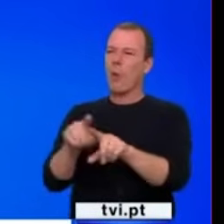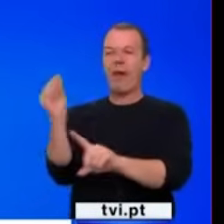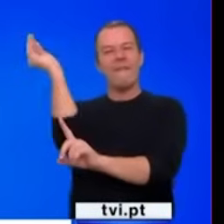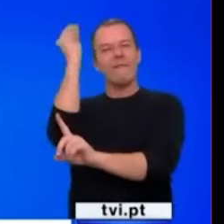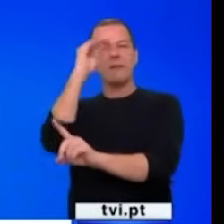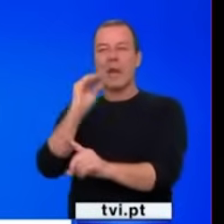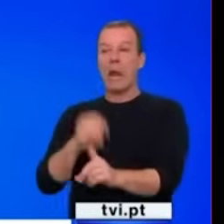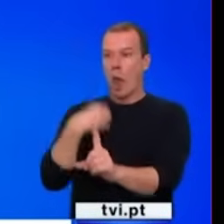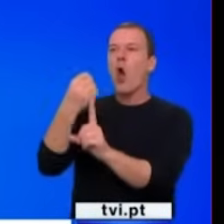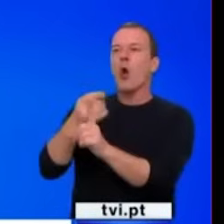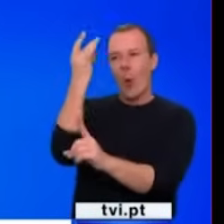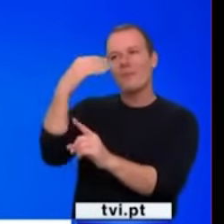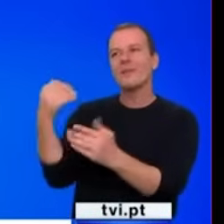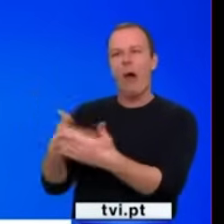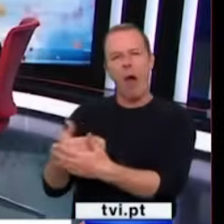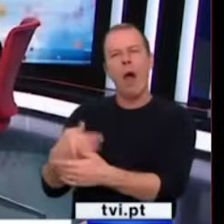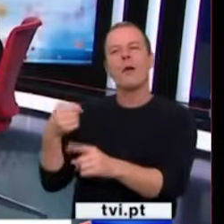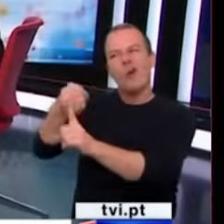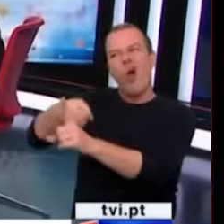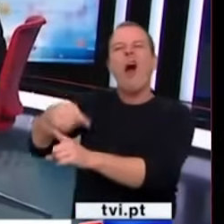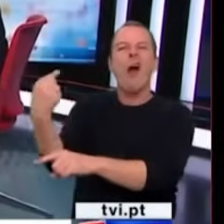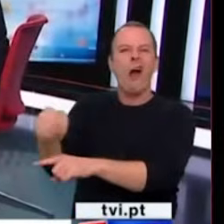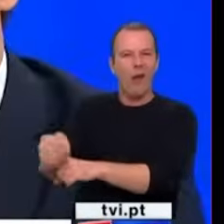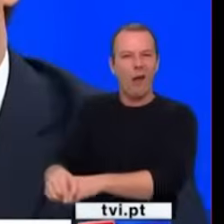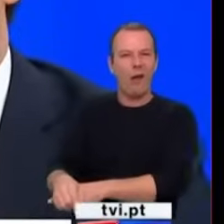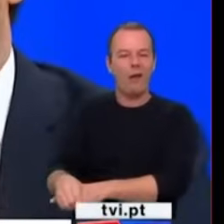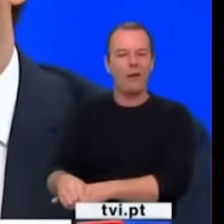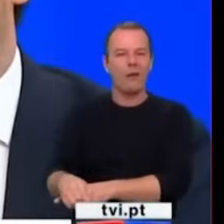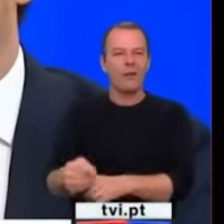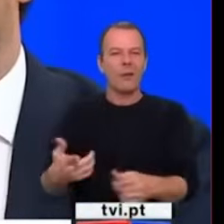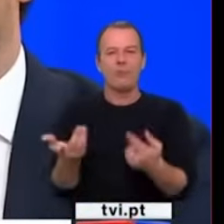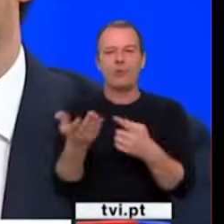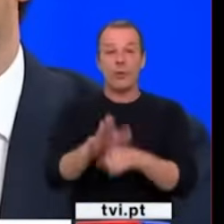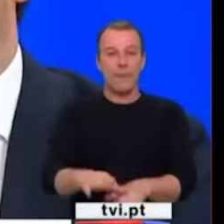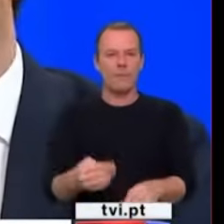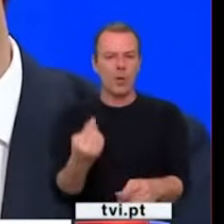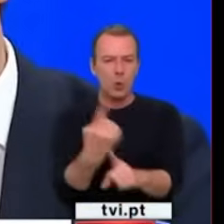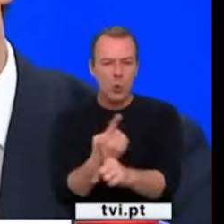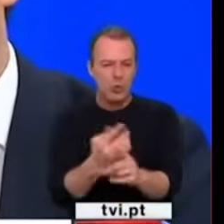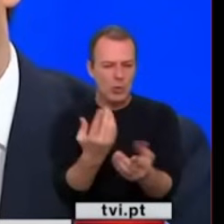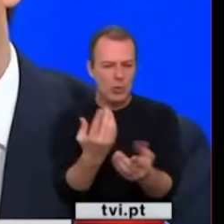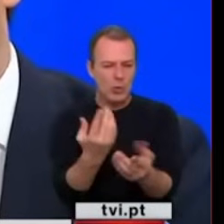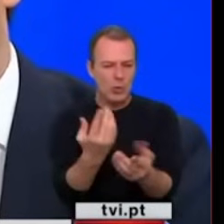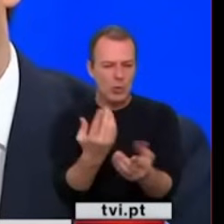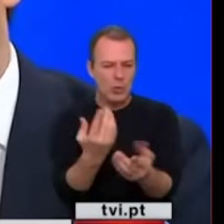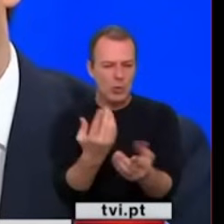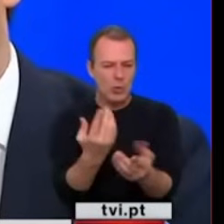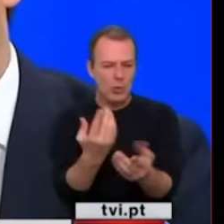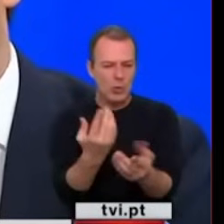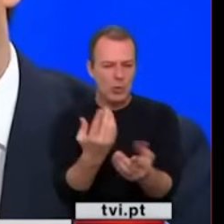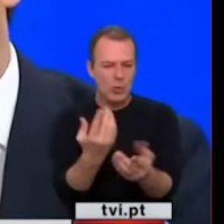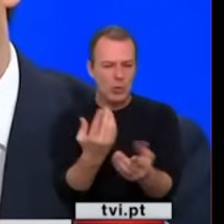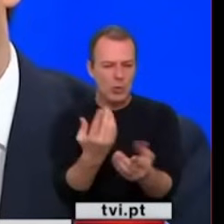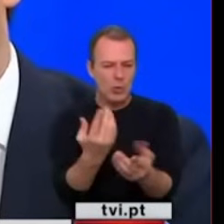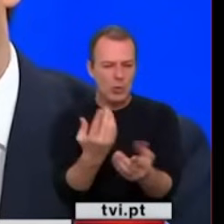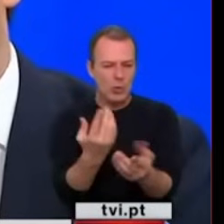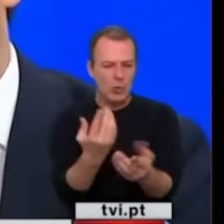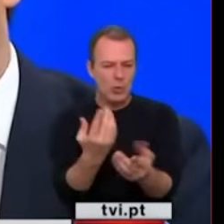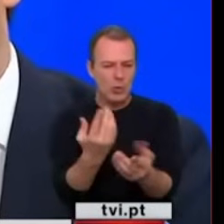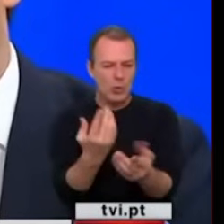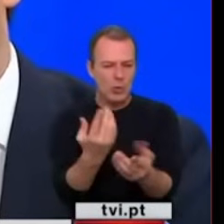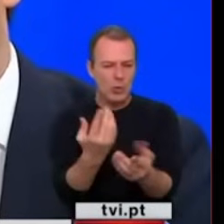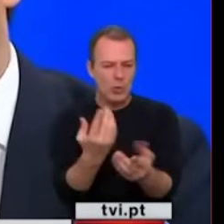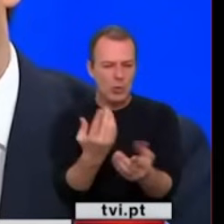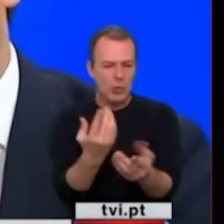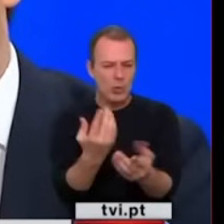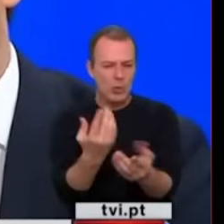e apresenta e apresenta soluções que já existem Isto é o arresto preventivo já existe bem quer dizer o o Pedro nun Santos também diz esta a toda a gente que